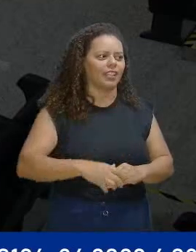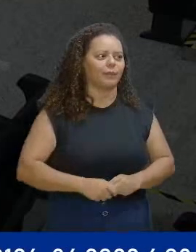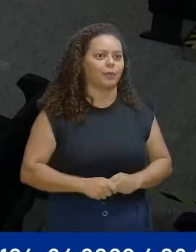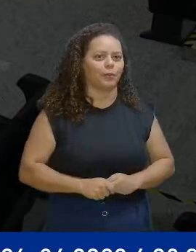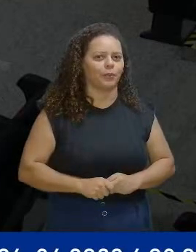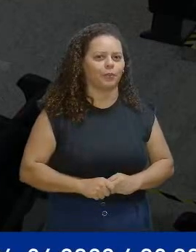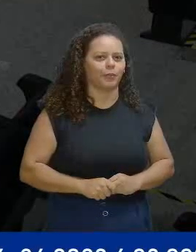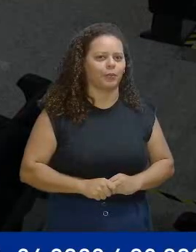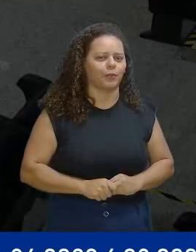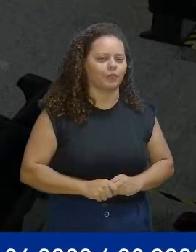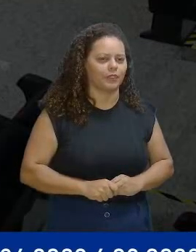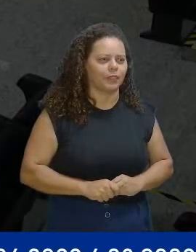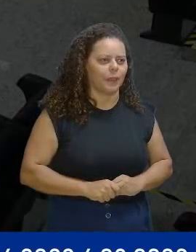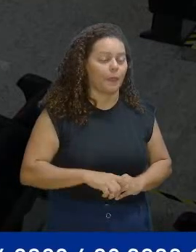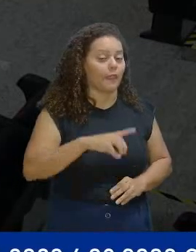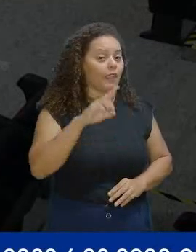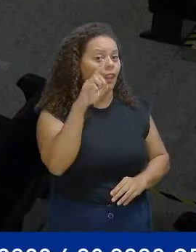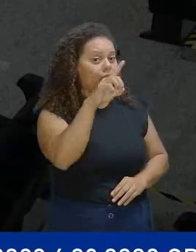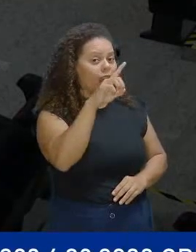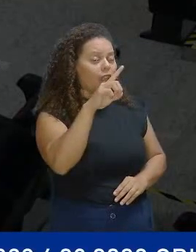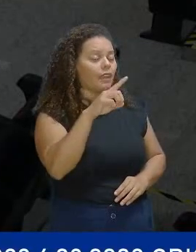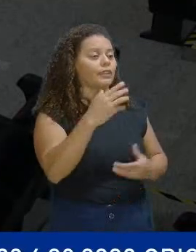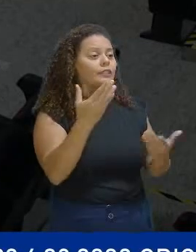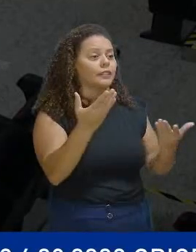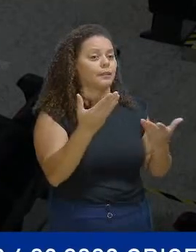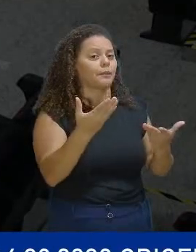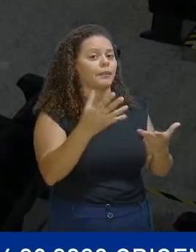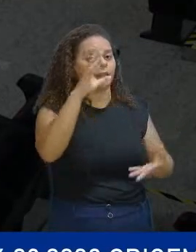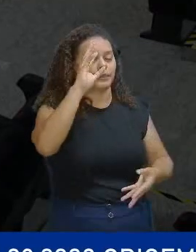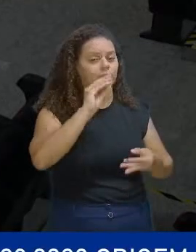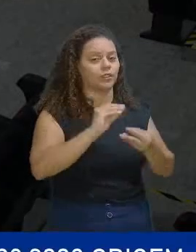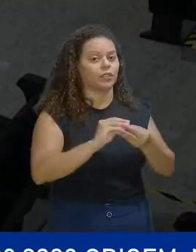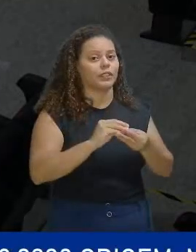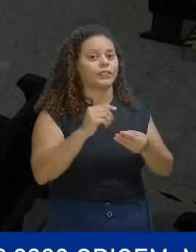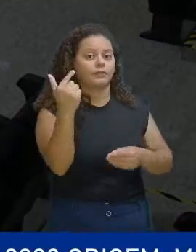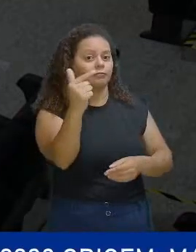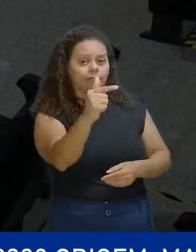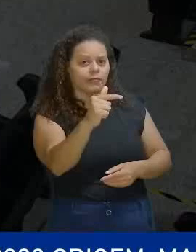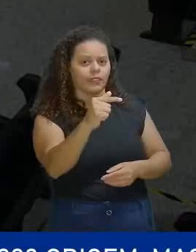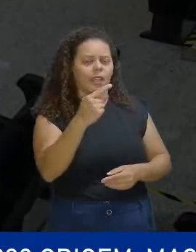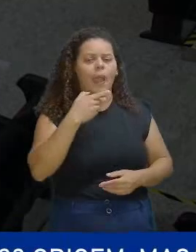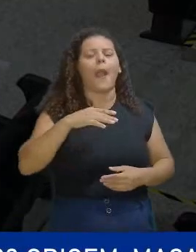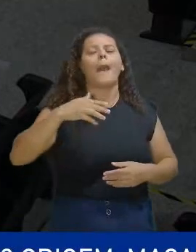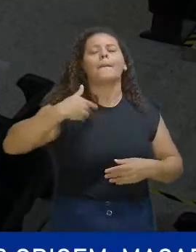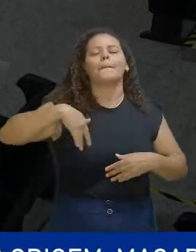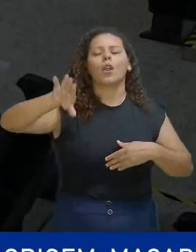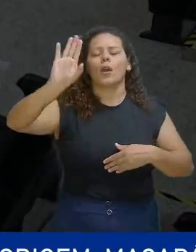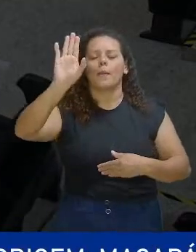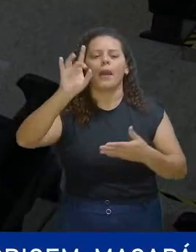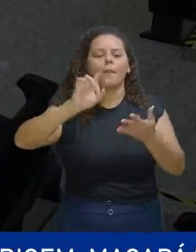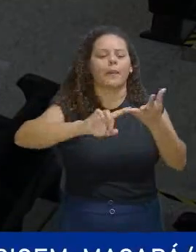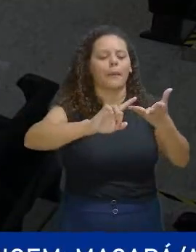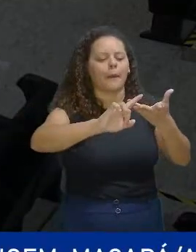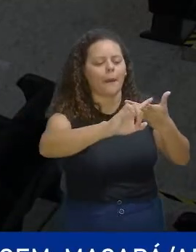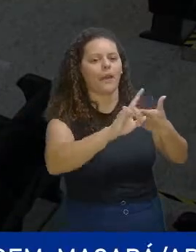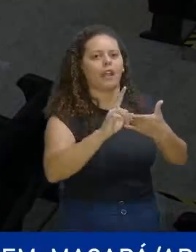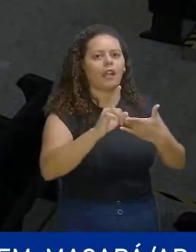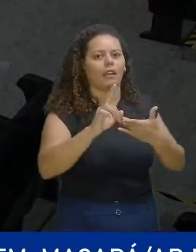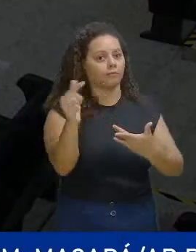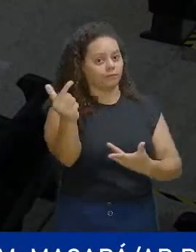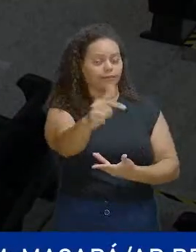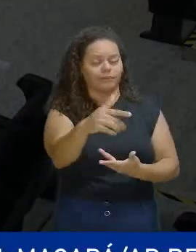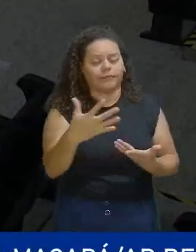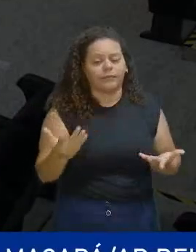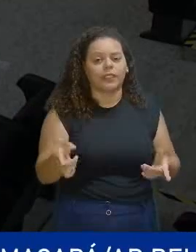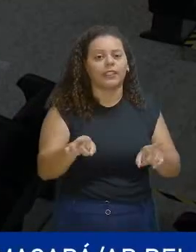no entendimento do TSE acima citado, repriso que não houve promessa dirigida a eleitor identificável.